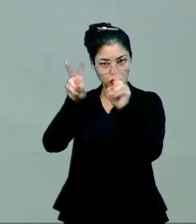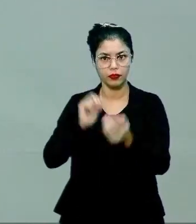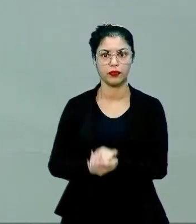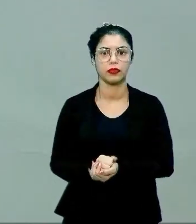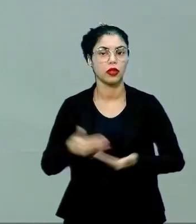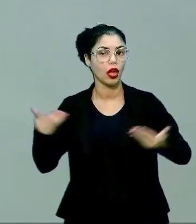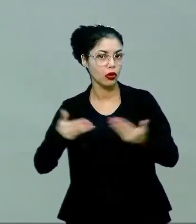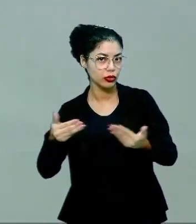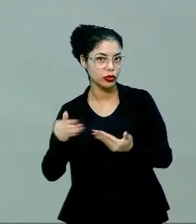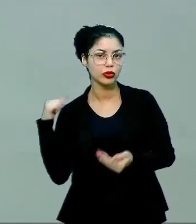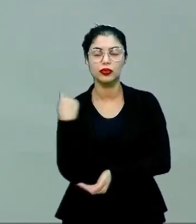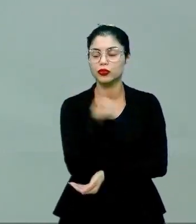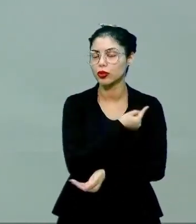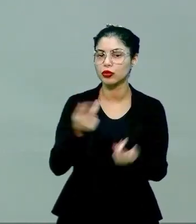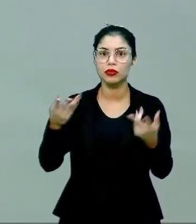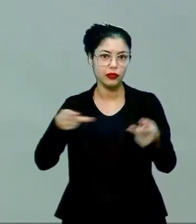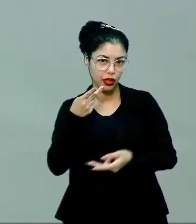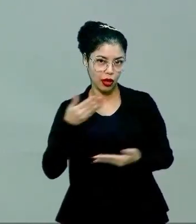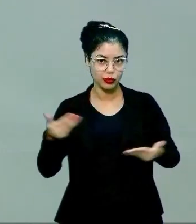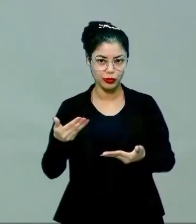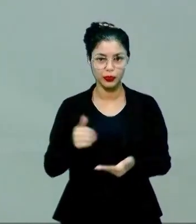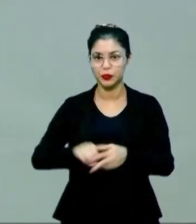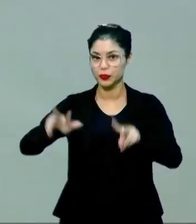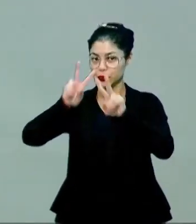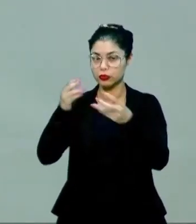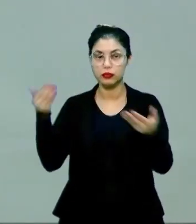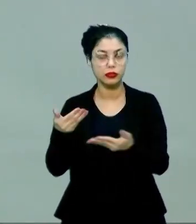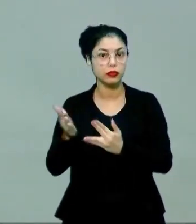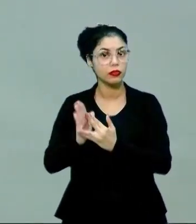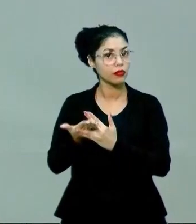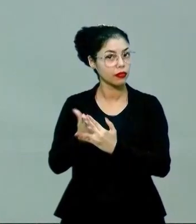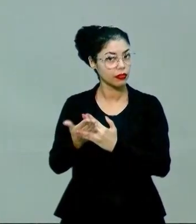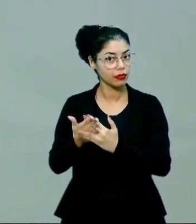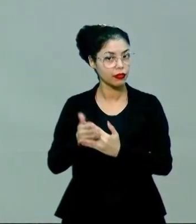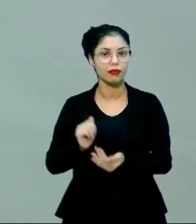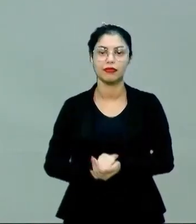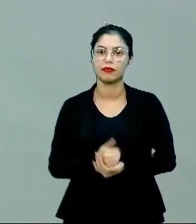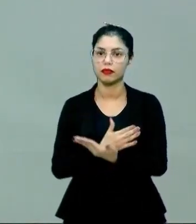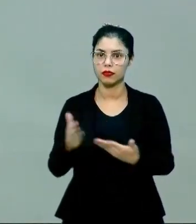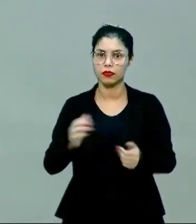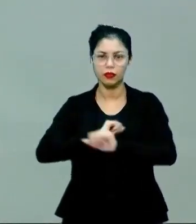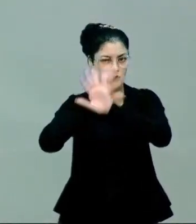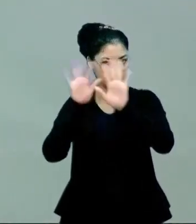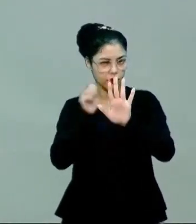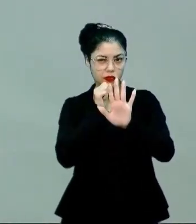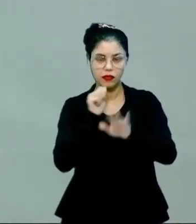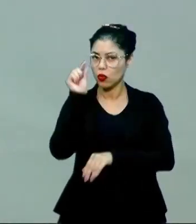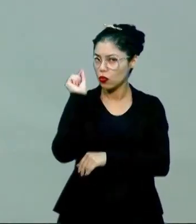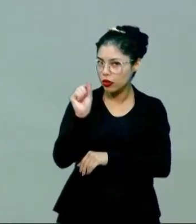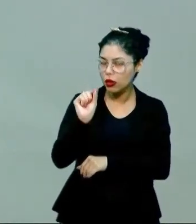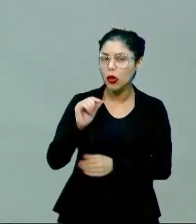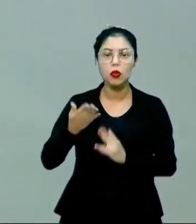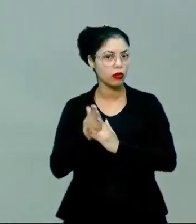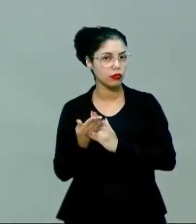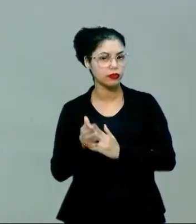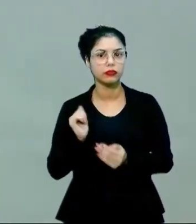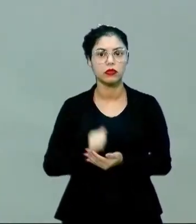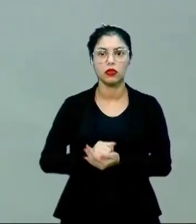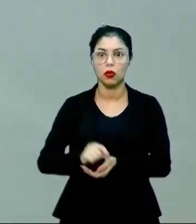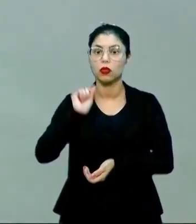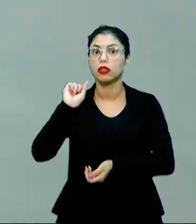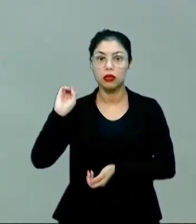é justamente isso que nós vamos comentar aqui. O assunto de hoje é o Barroco, então nós vamos explanar um pouquinho sobre o que é o Barroco, o